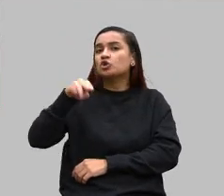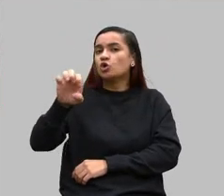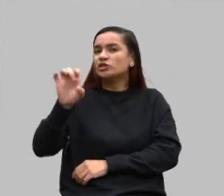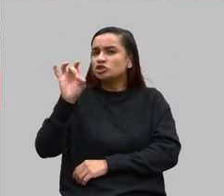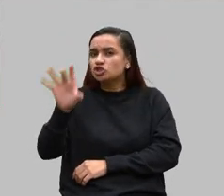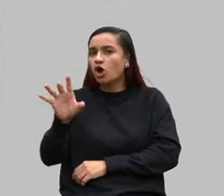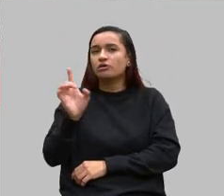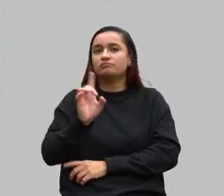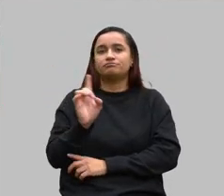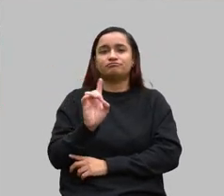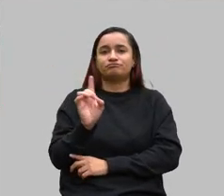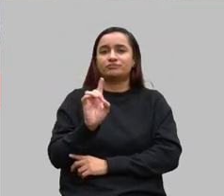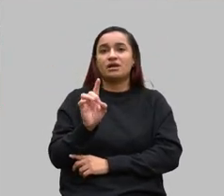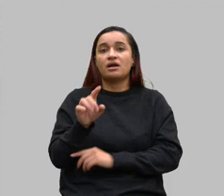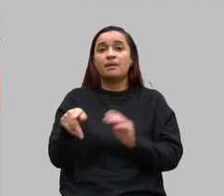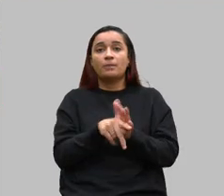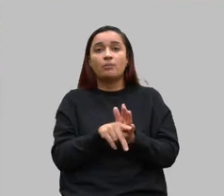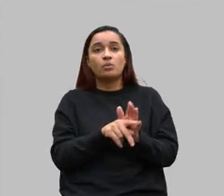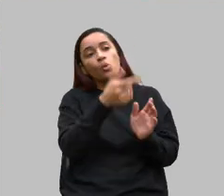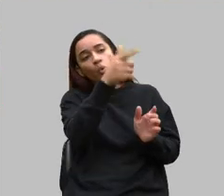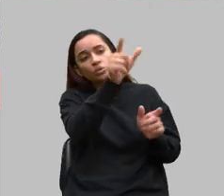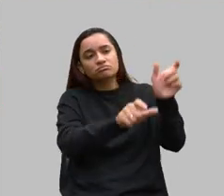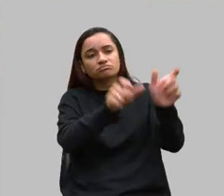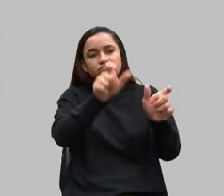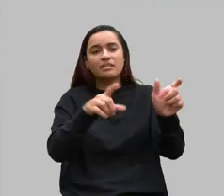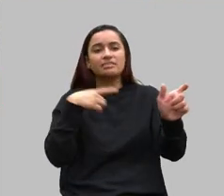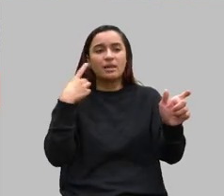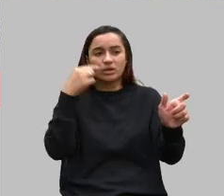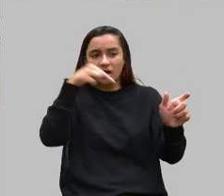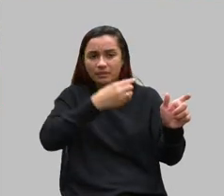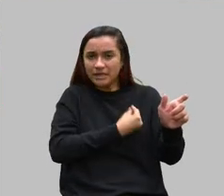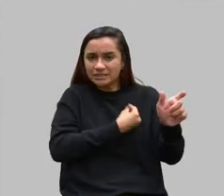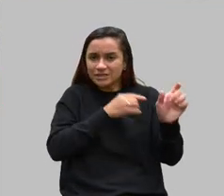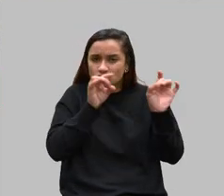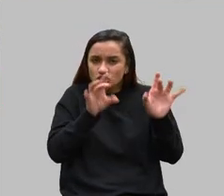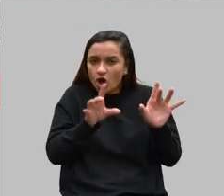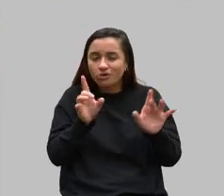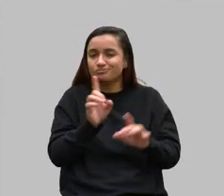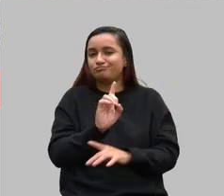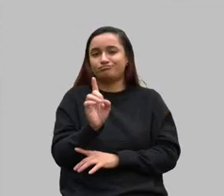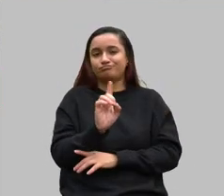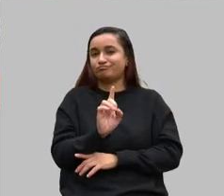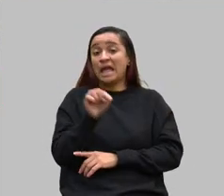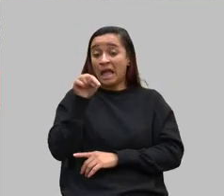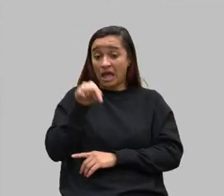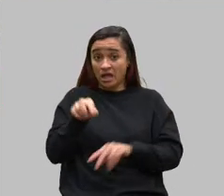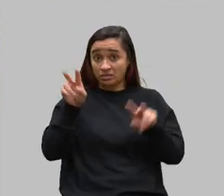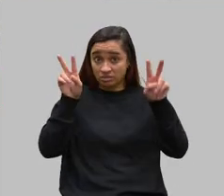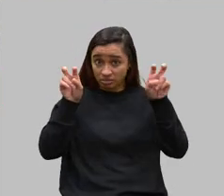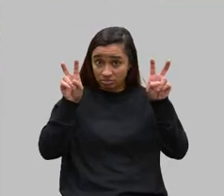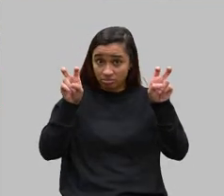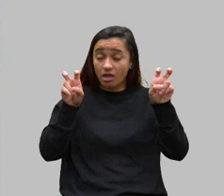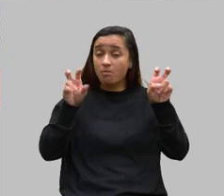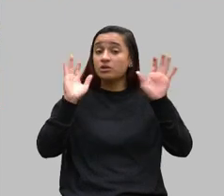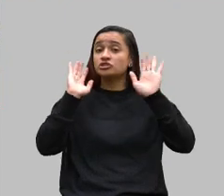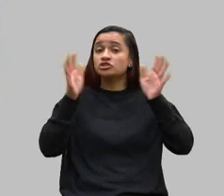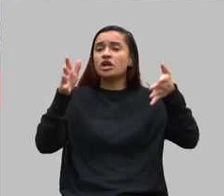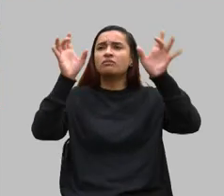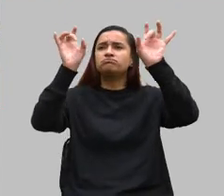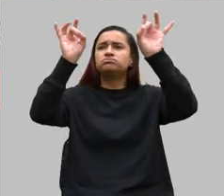apenas dos deputados que aqui estão esse tema está elencado e destacado como uma